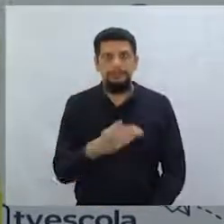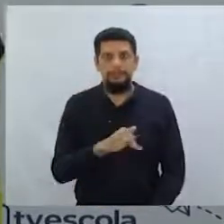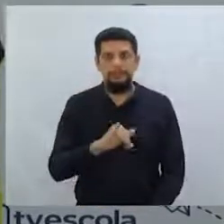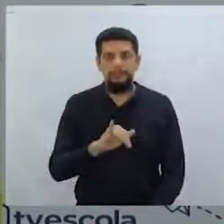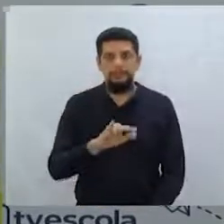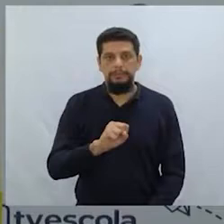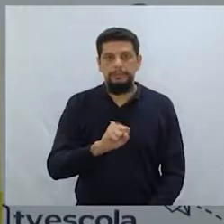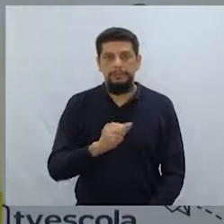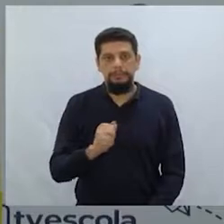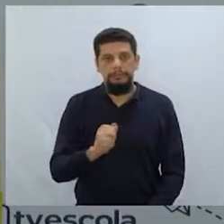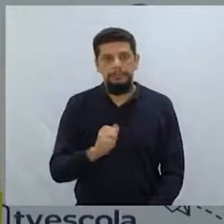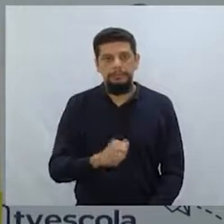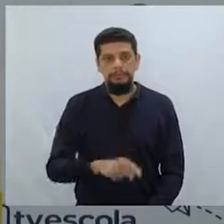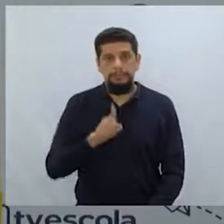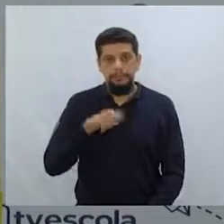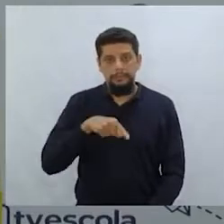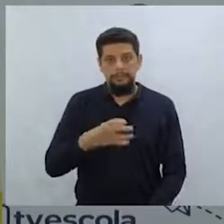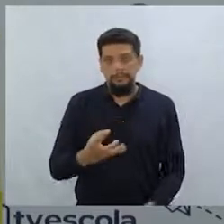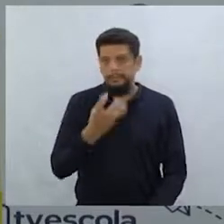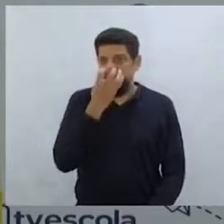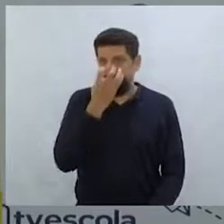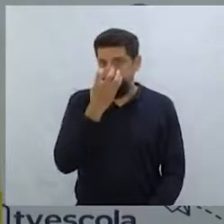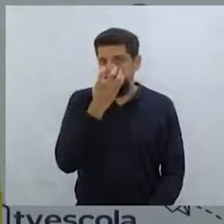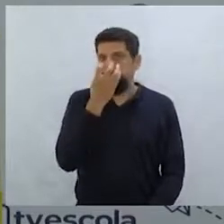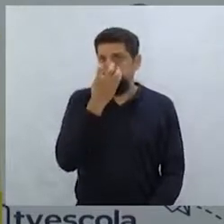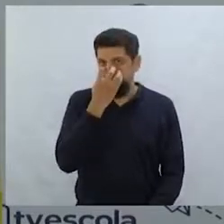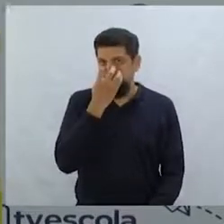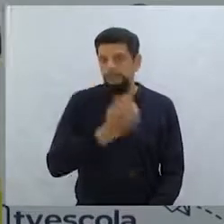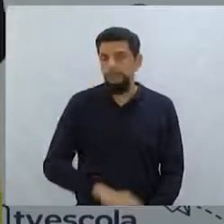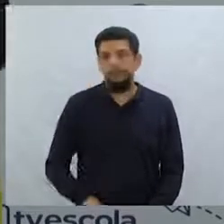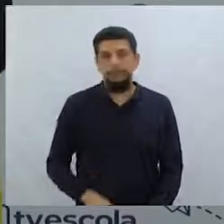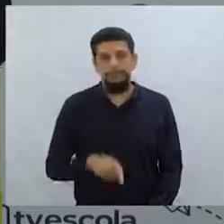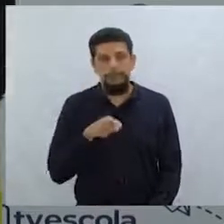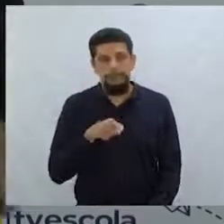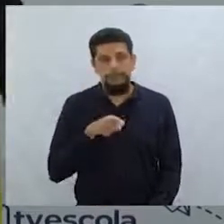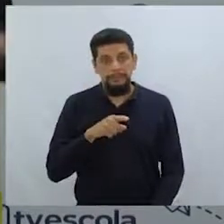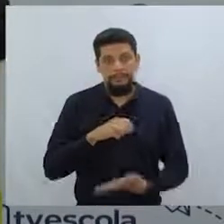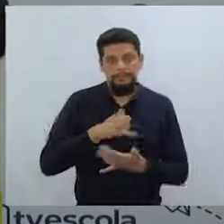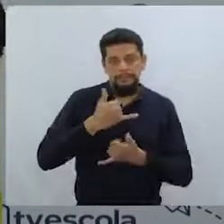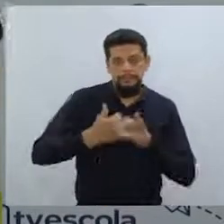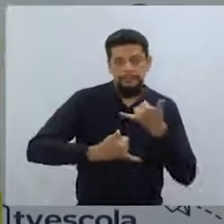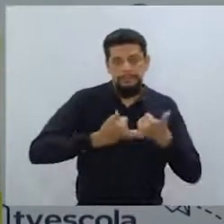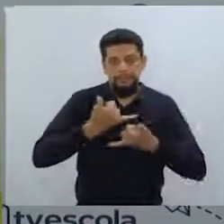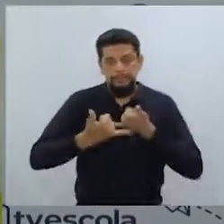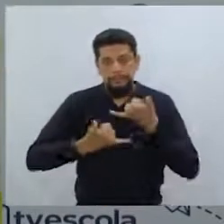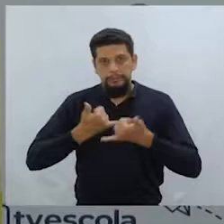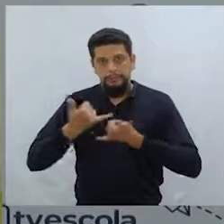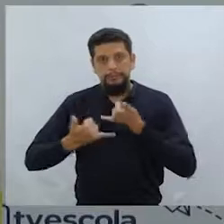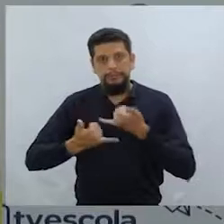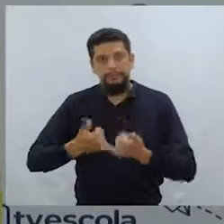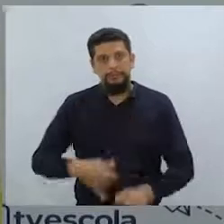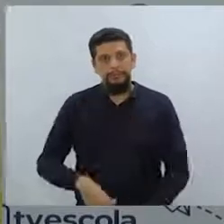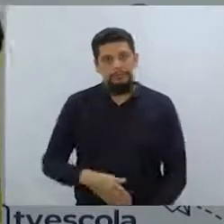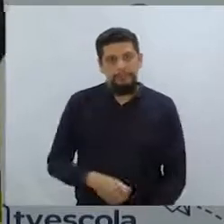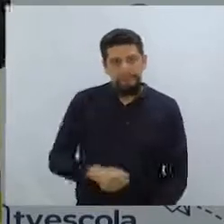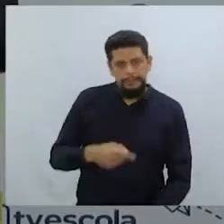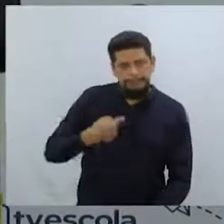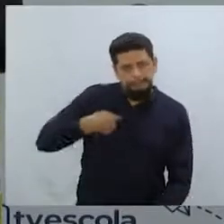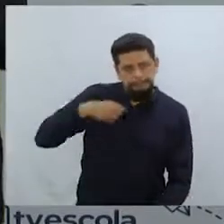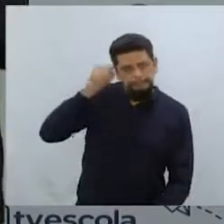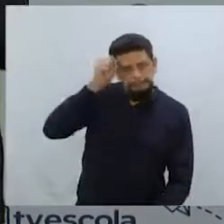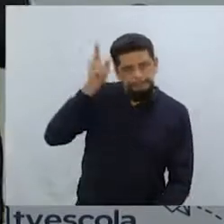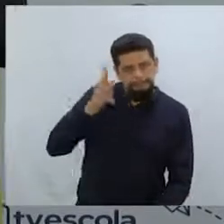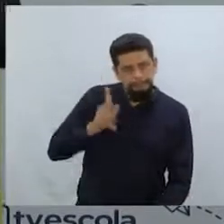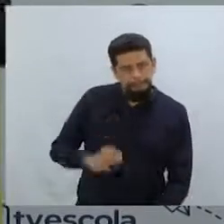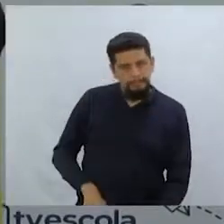gato. A Isa, a peça dela vai ser o cachorro. E para essa brincadeira, a gente tem que estar